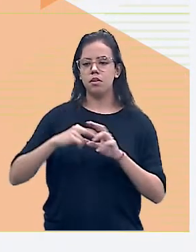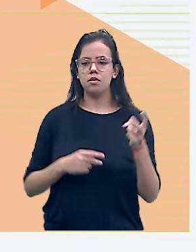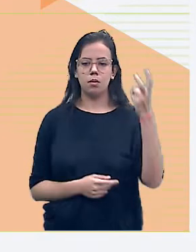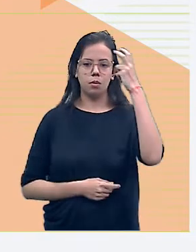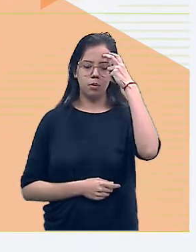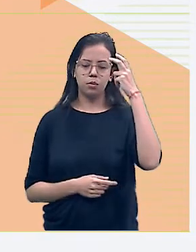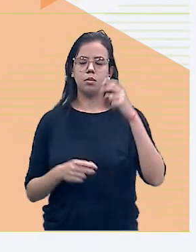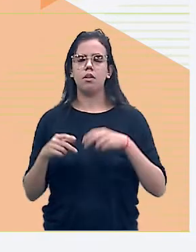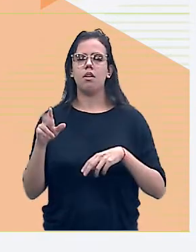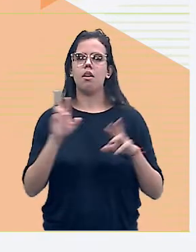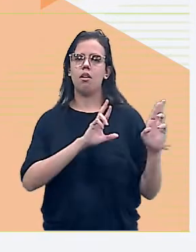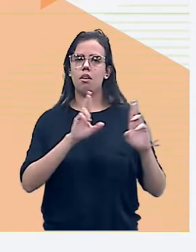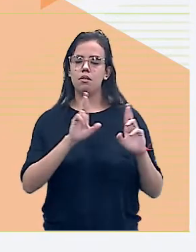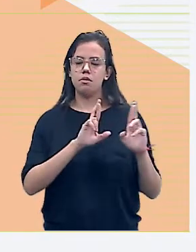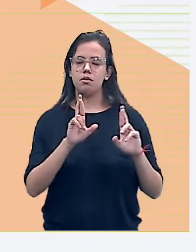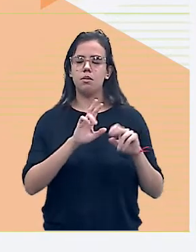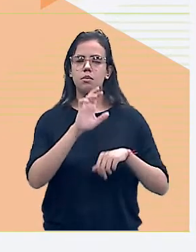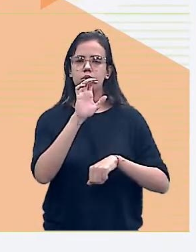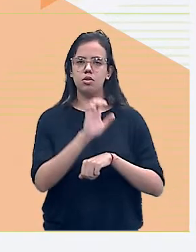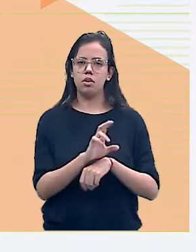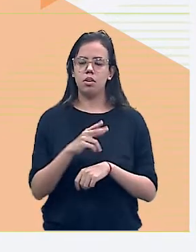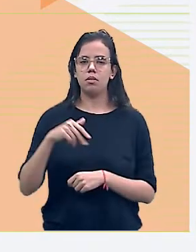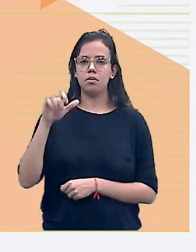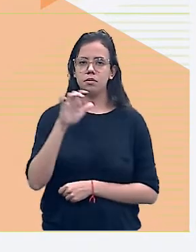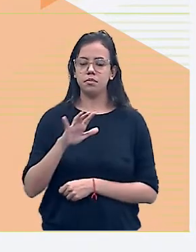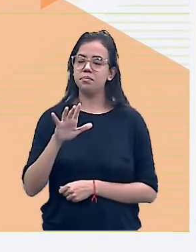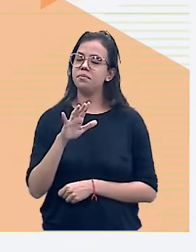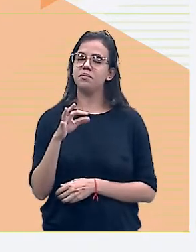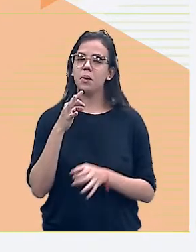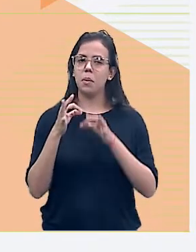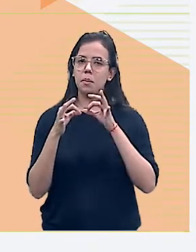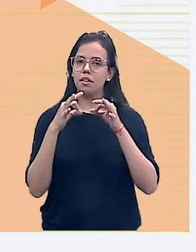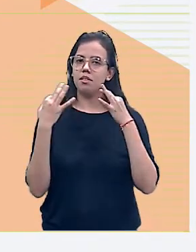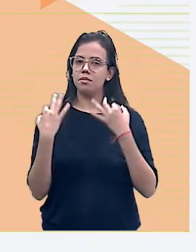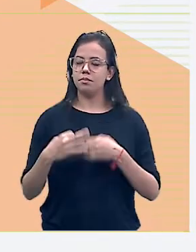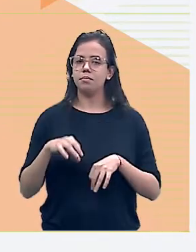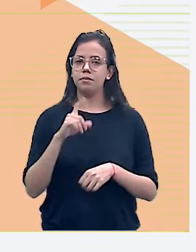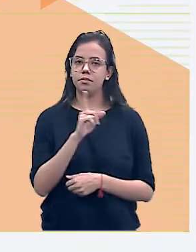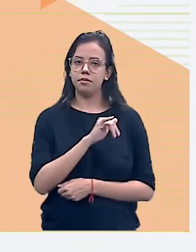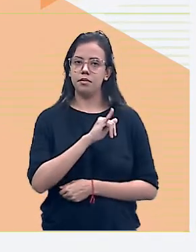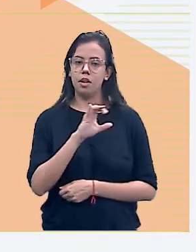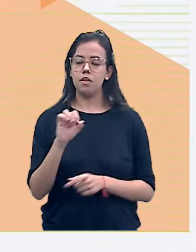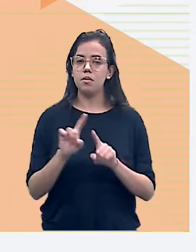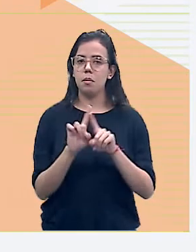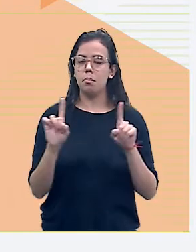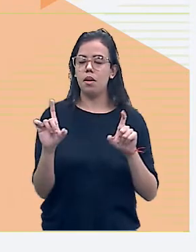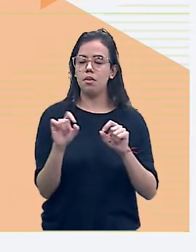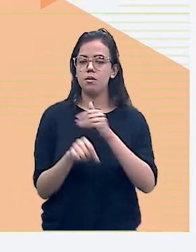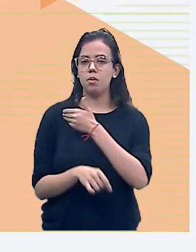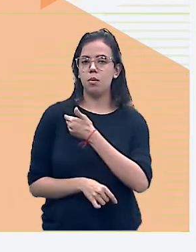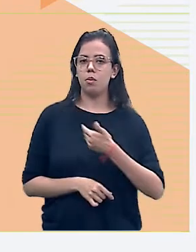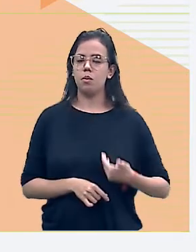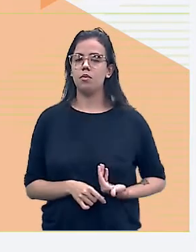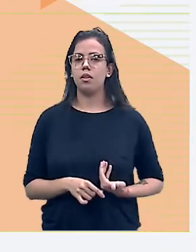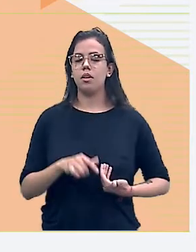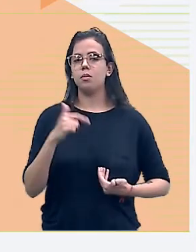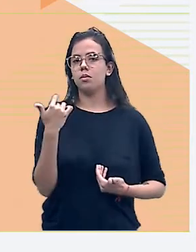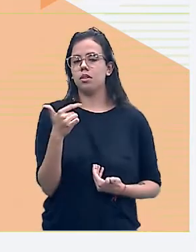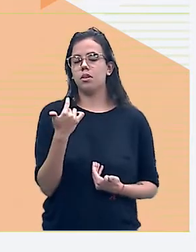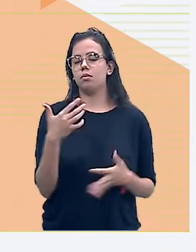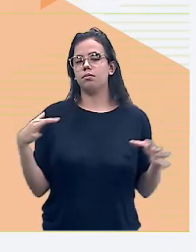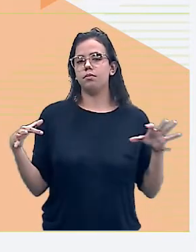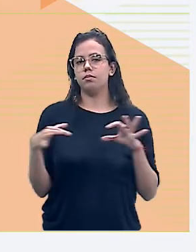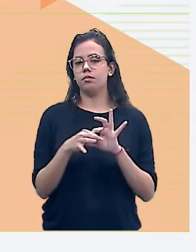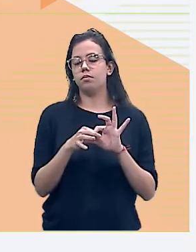Sim há uma relação entre estado e Nação e o seu comentário está acertado é exatamente isso só que o estado ele não leva em